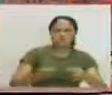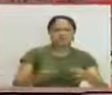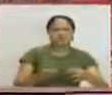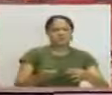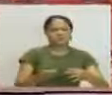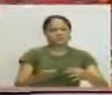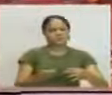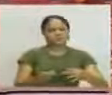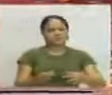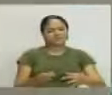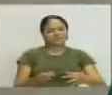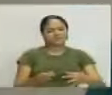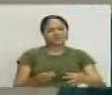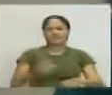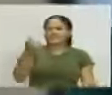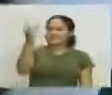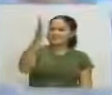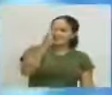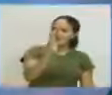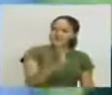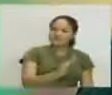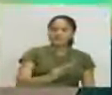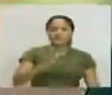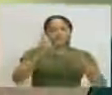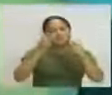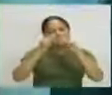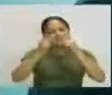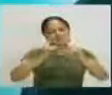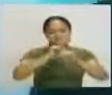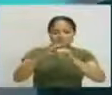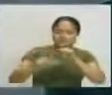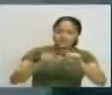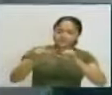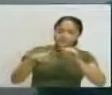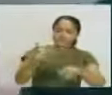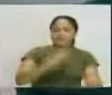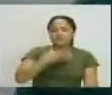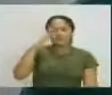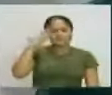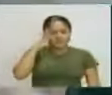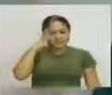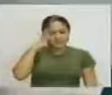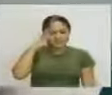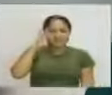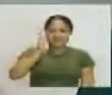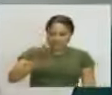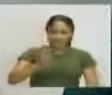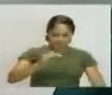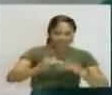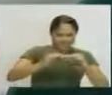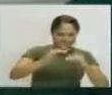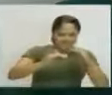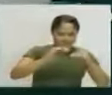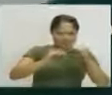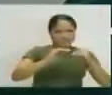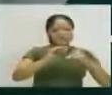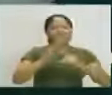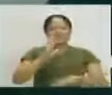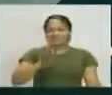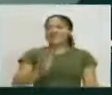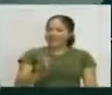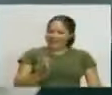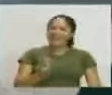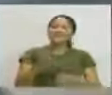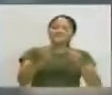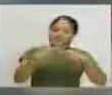O Brasil precisa mudar. A gente sabe, já avançou os nossos governos, existem muitas coisas boas sendo feitas pelo Brasil